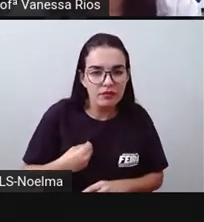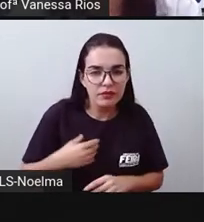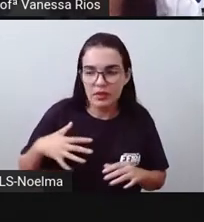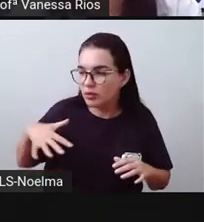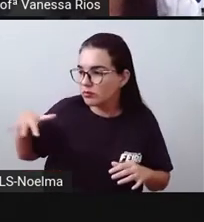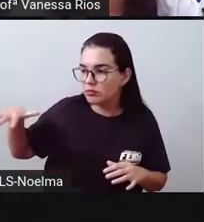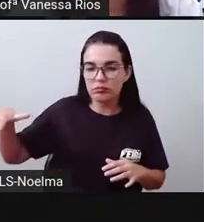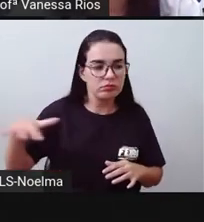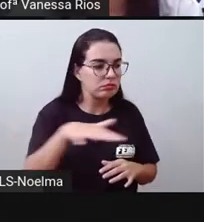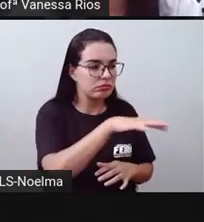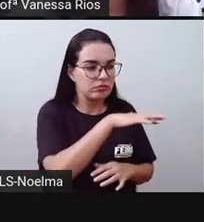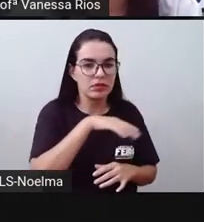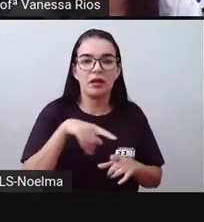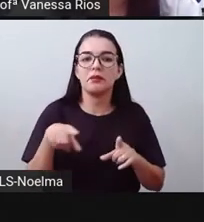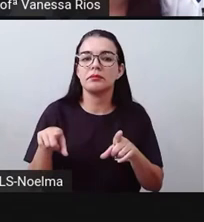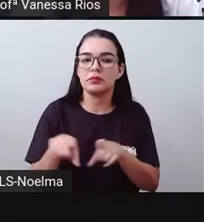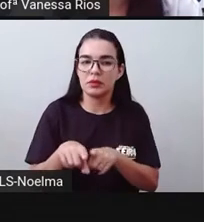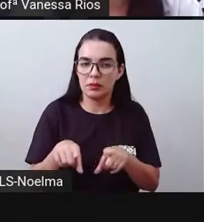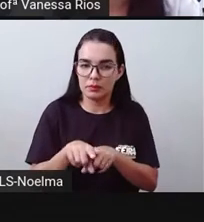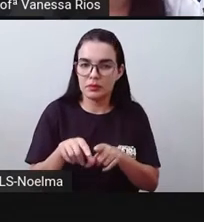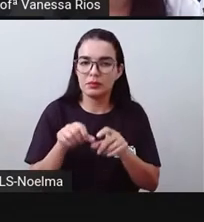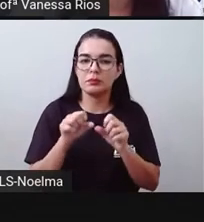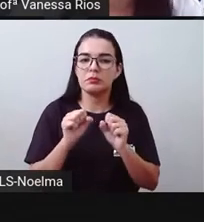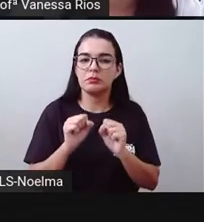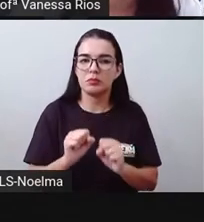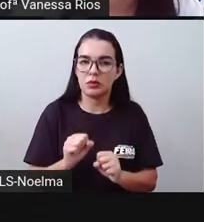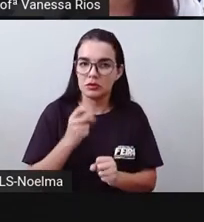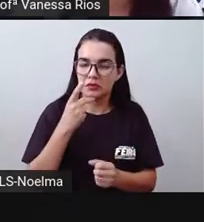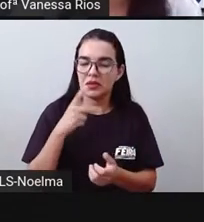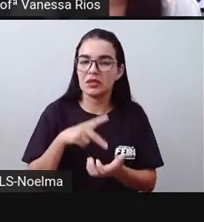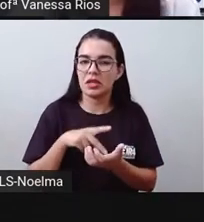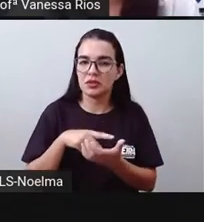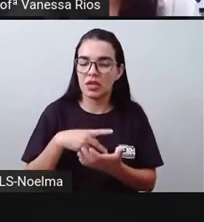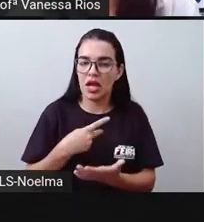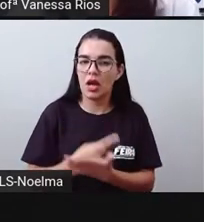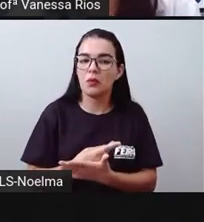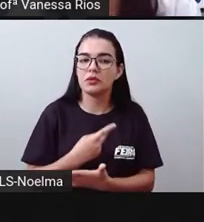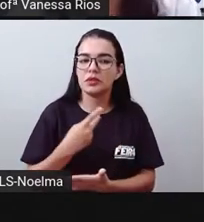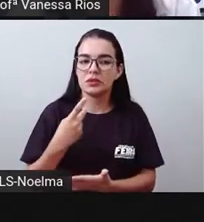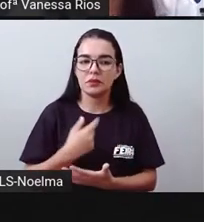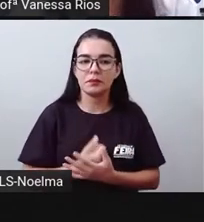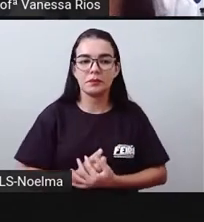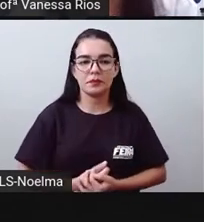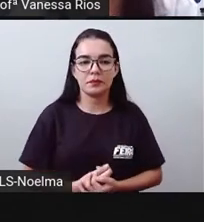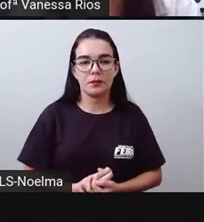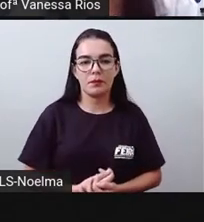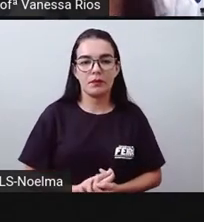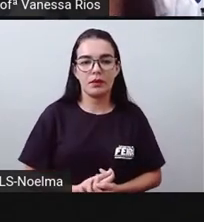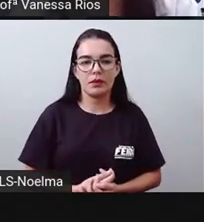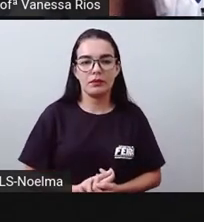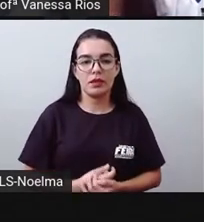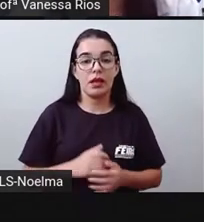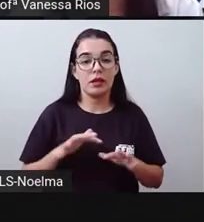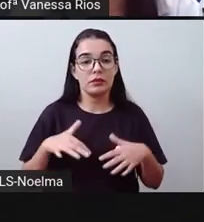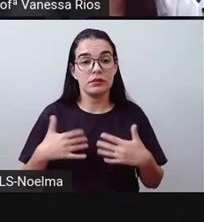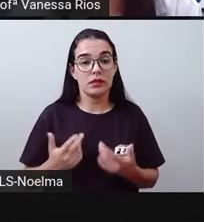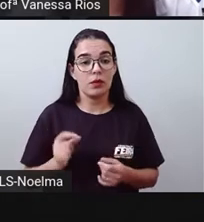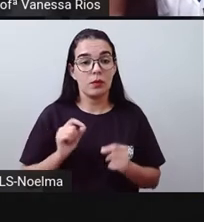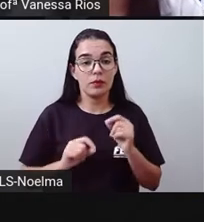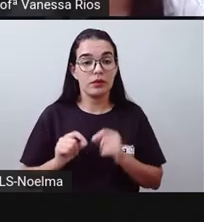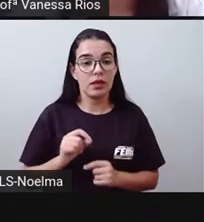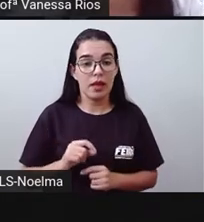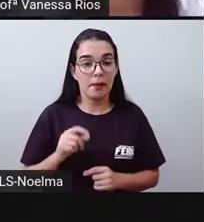volta, a gente também pode observar que isto realmente pode acontecer, não é? Muitas pessoas podem